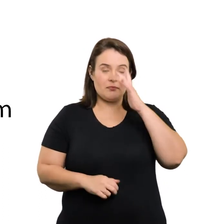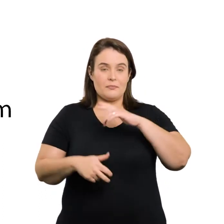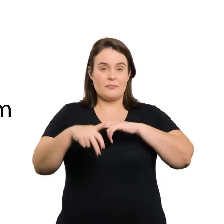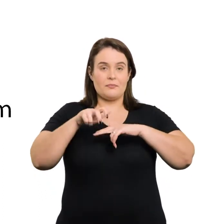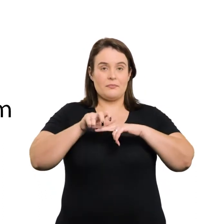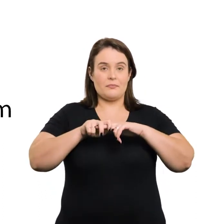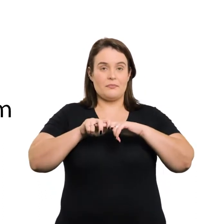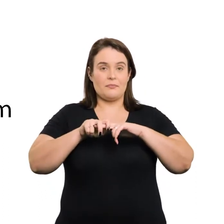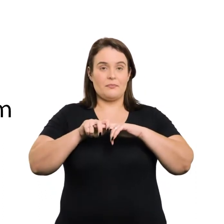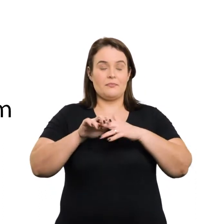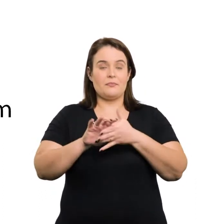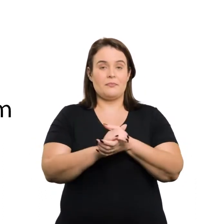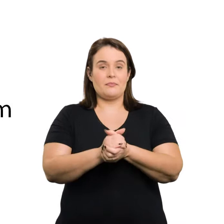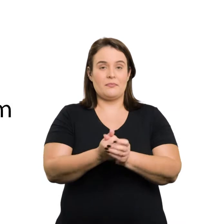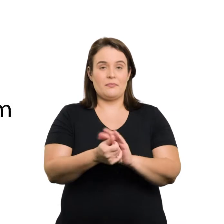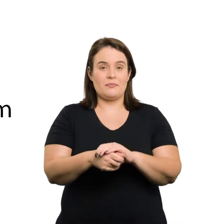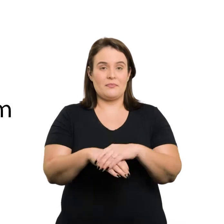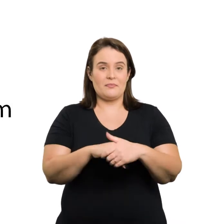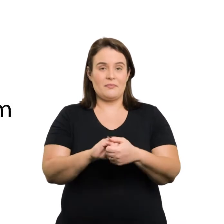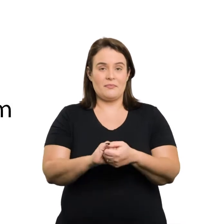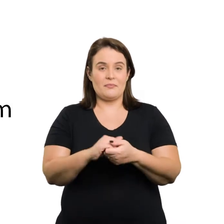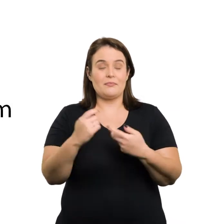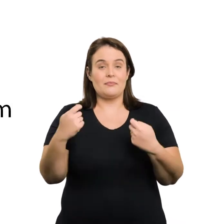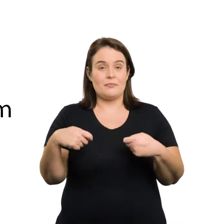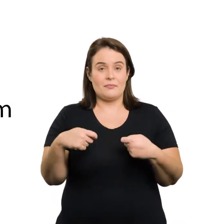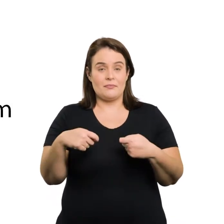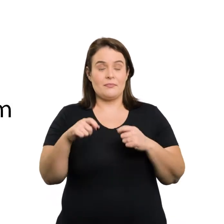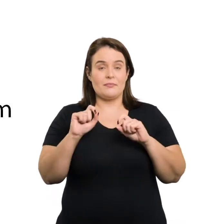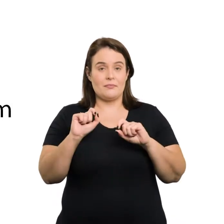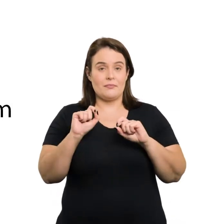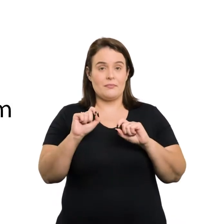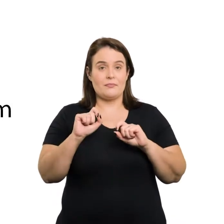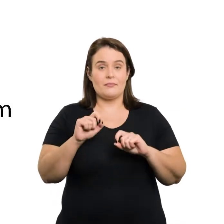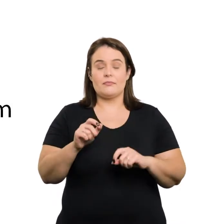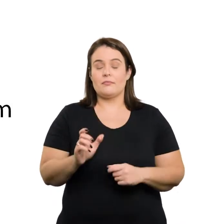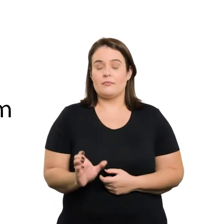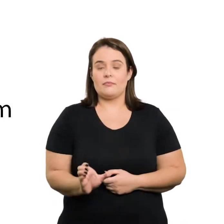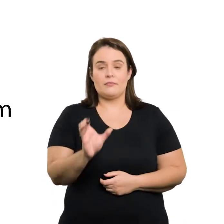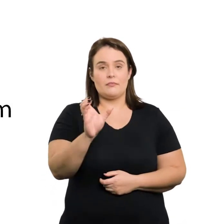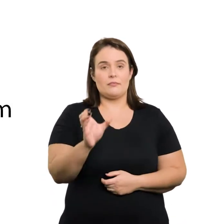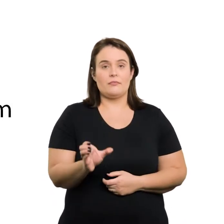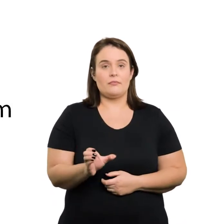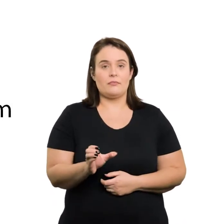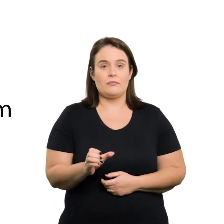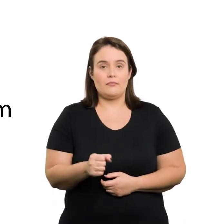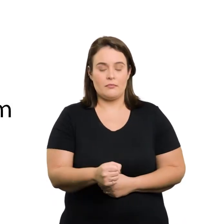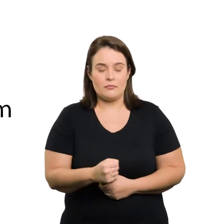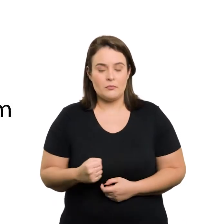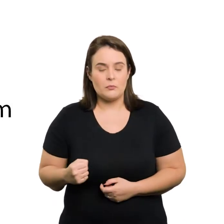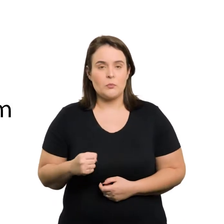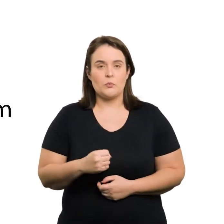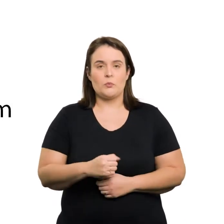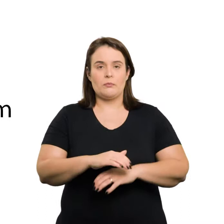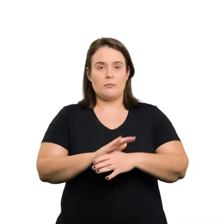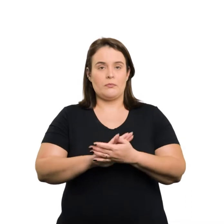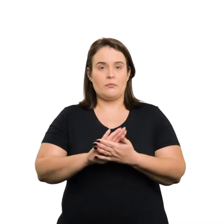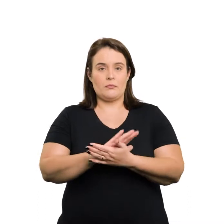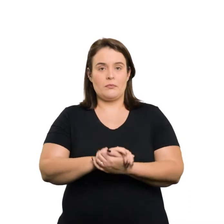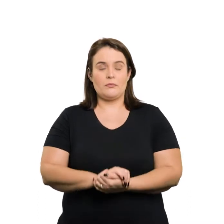o uso de pessoas em cadeiras de rodas. Para isso, devem ser suspensos, sem colunas ou